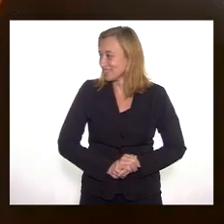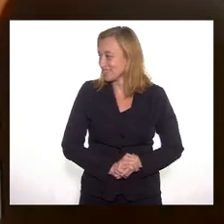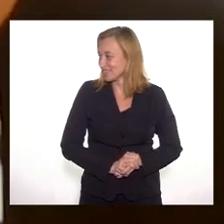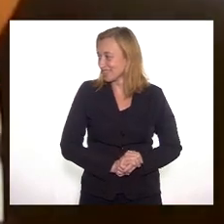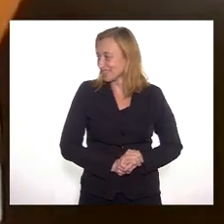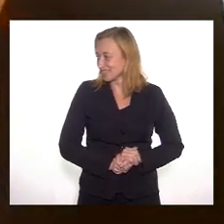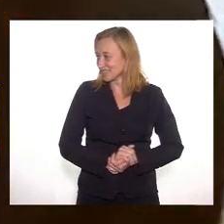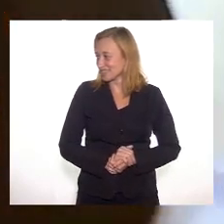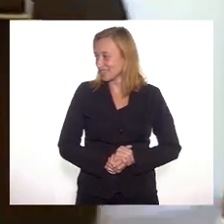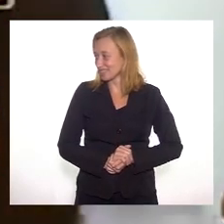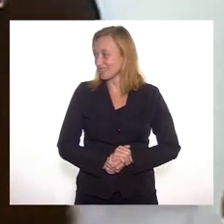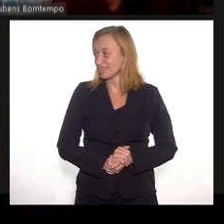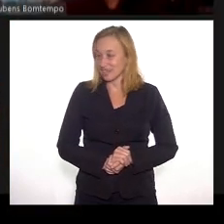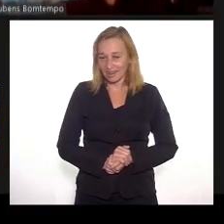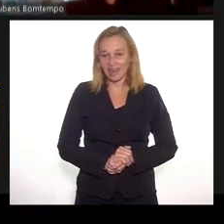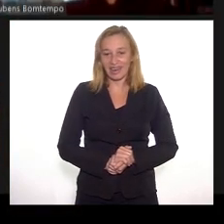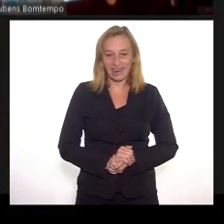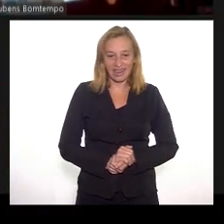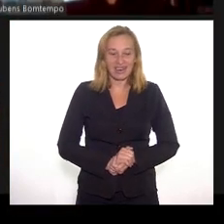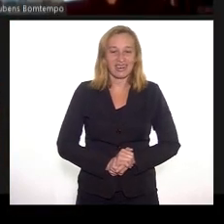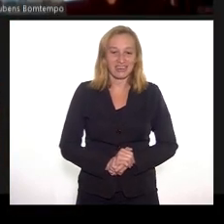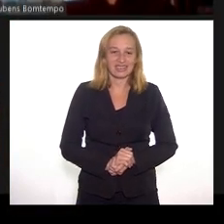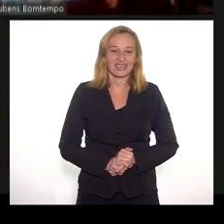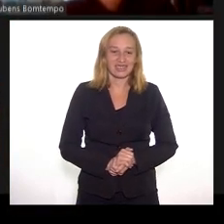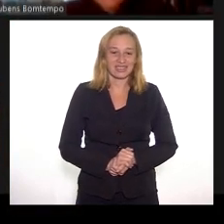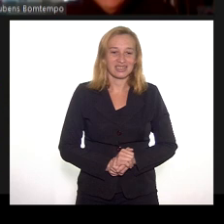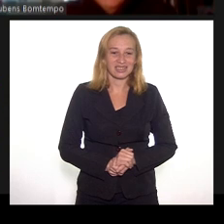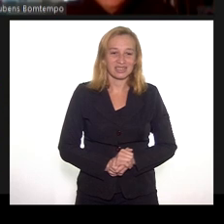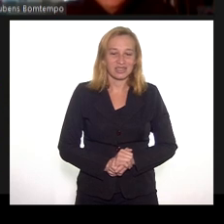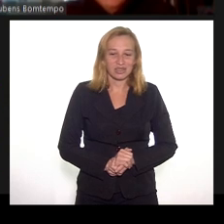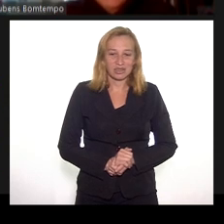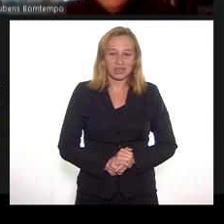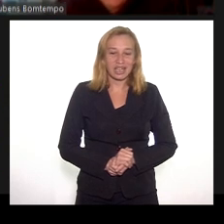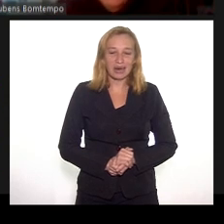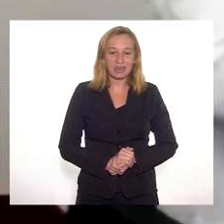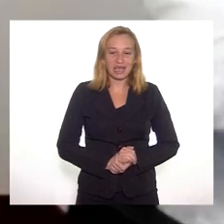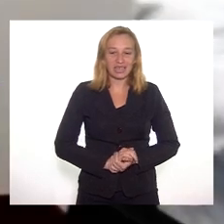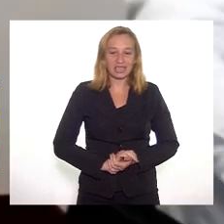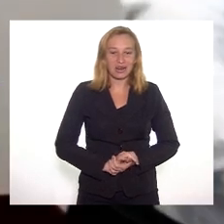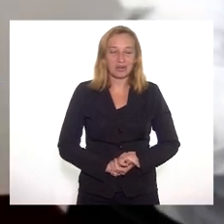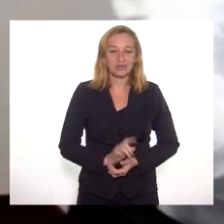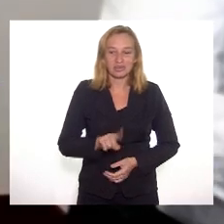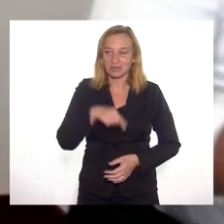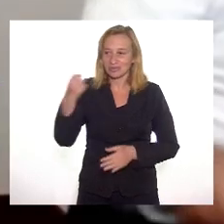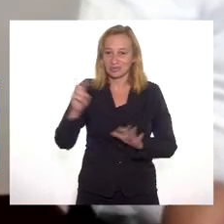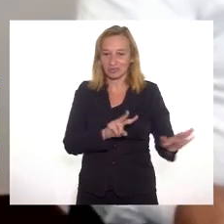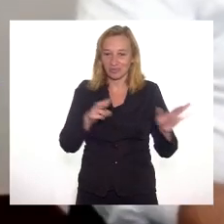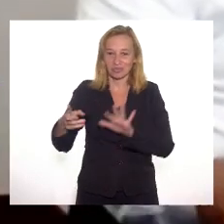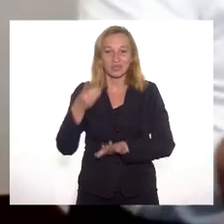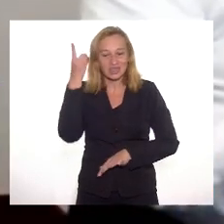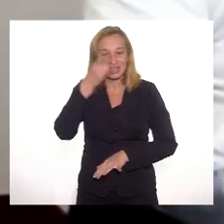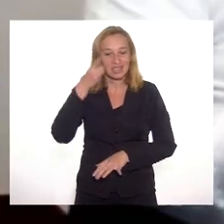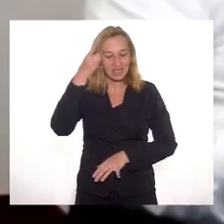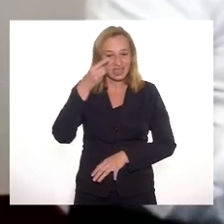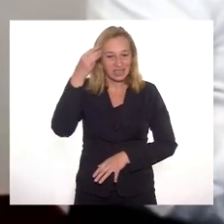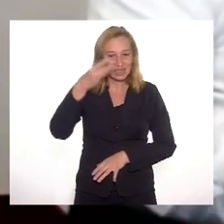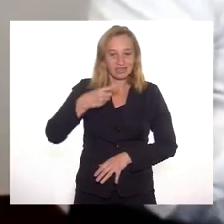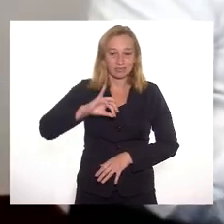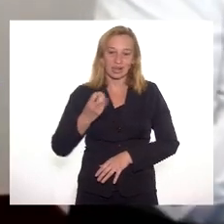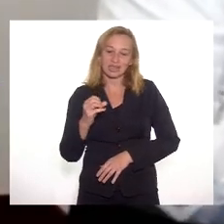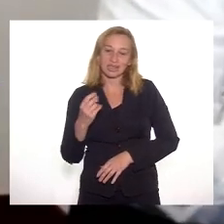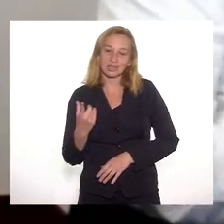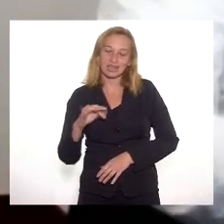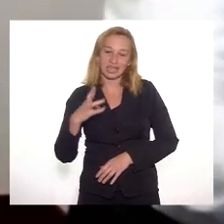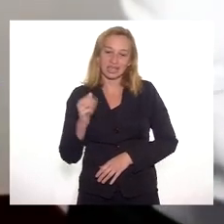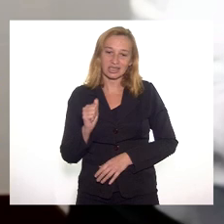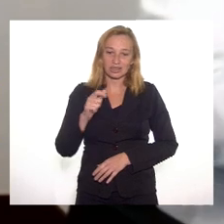me discriminaram. Não. Então, anunciar que a próxima semana os deputados Márcio Canella, 1201,